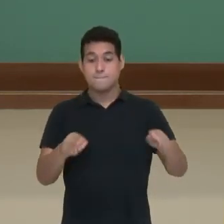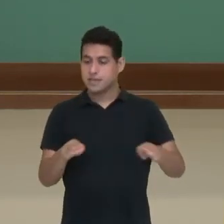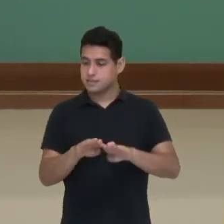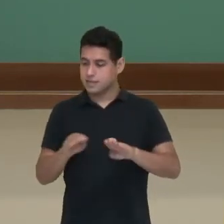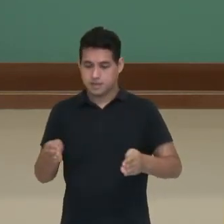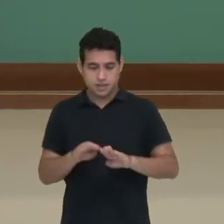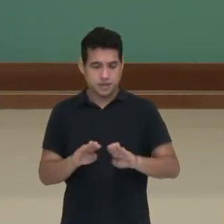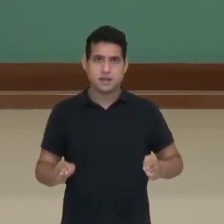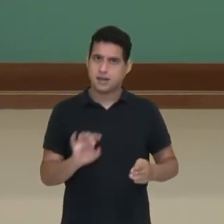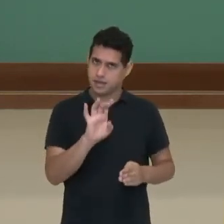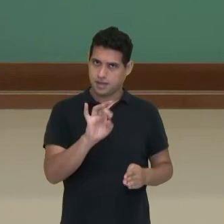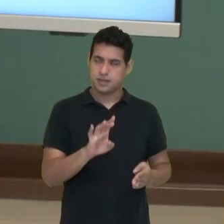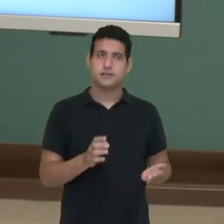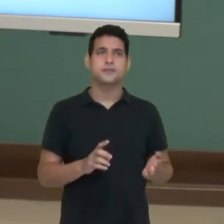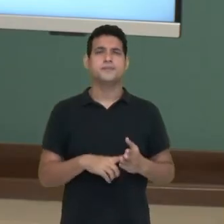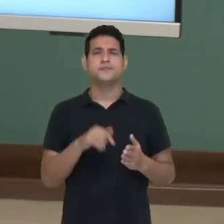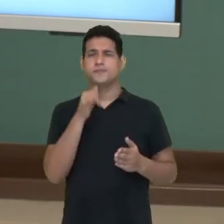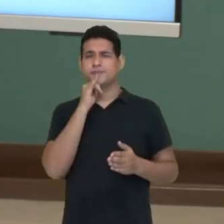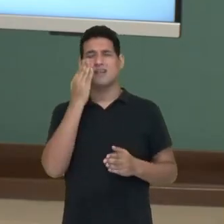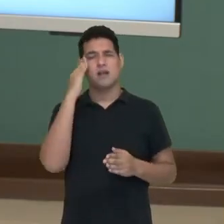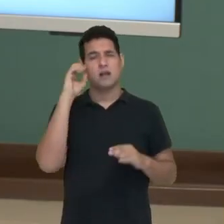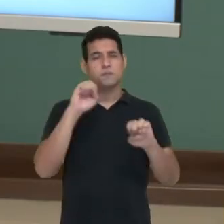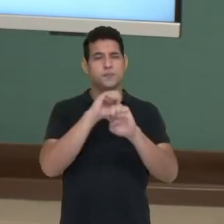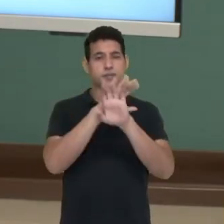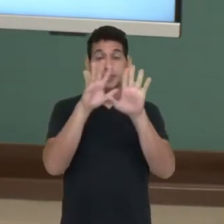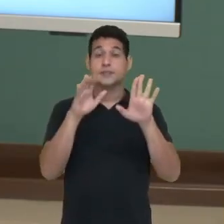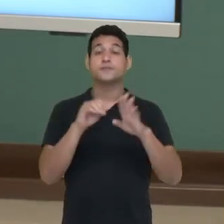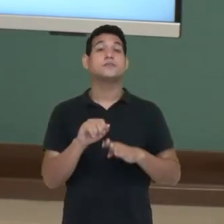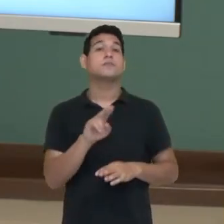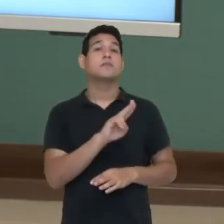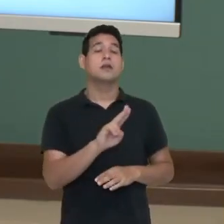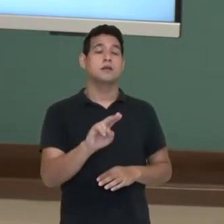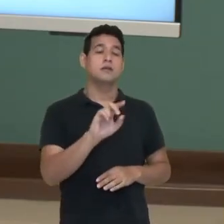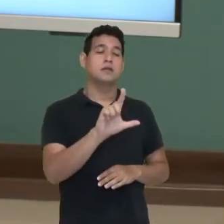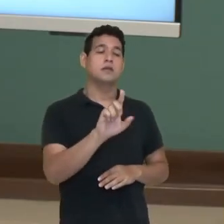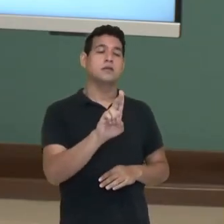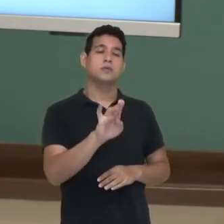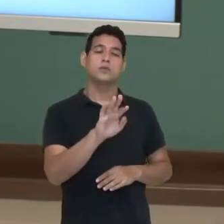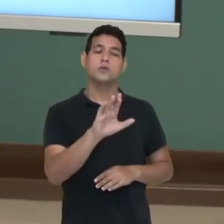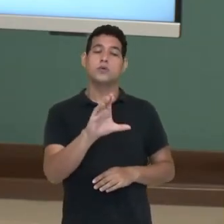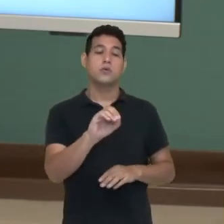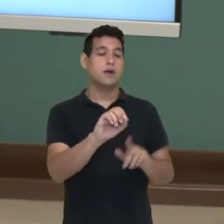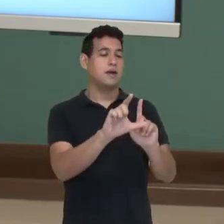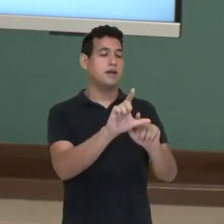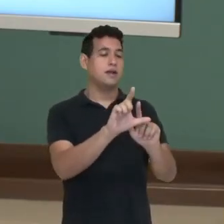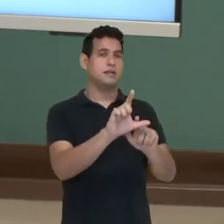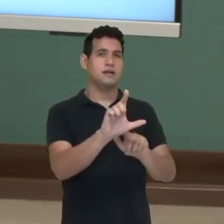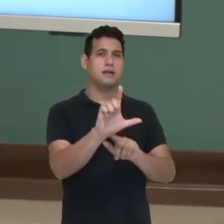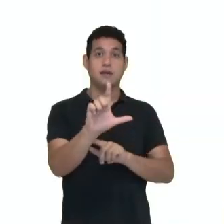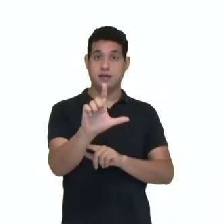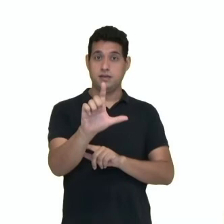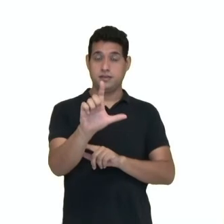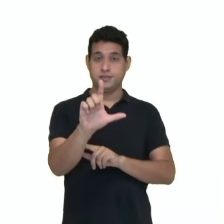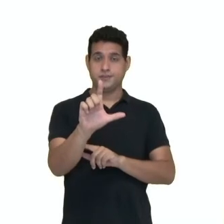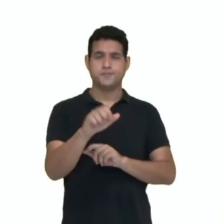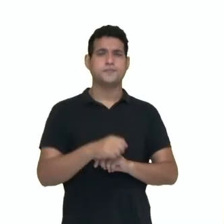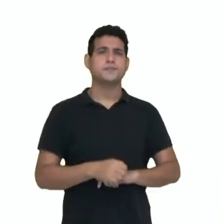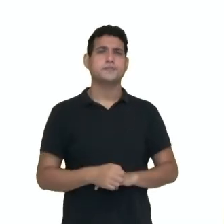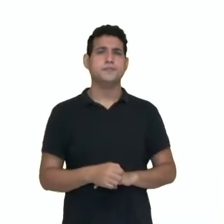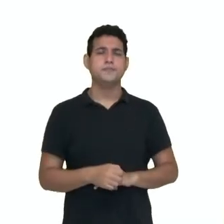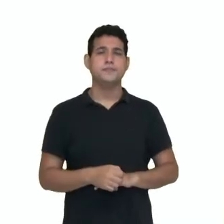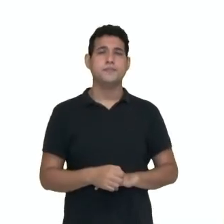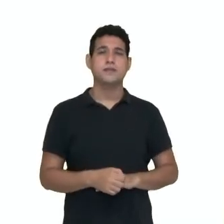essa situação aqui. Olha lá, eu vou chamar de lucro a letra L, vou chamar de valor